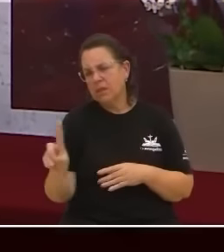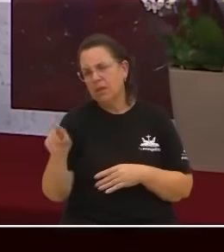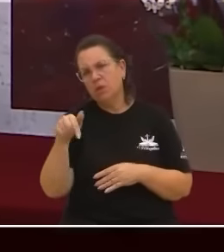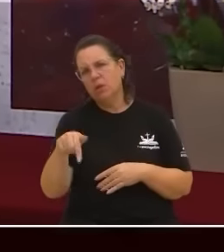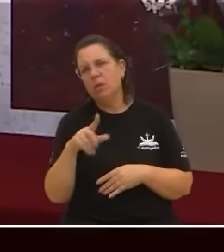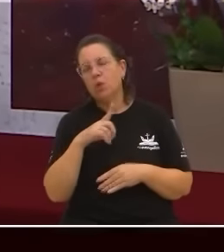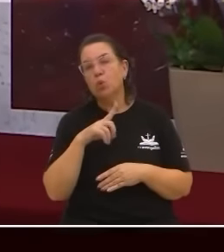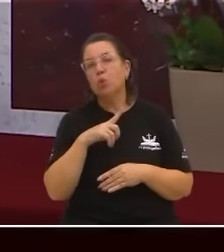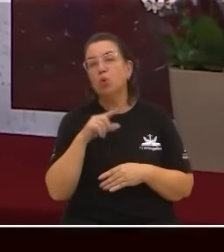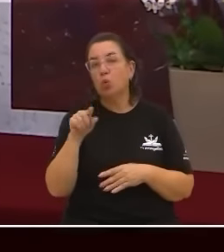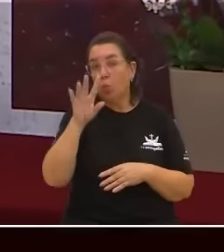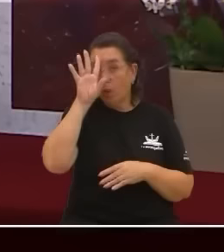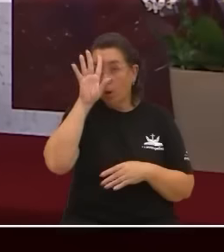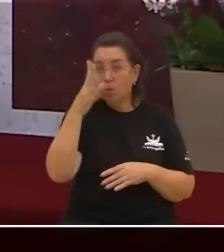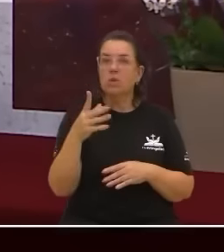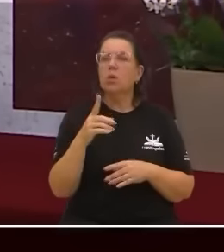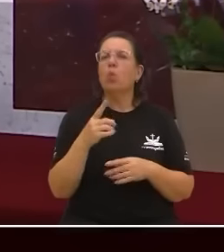existe um fato: